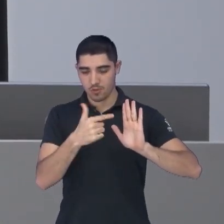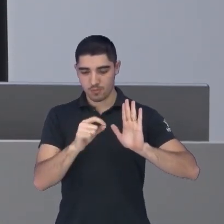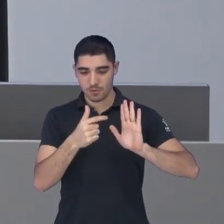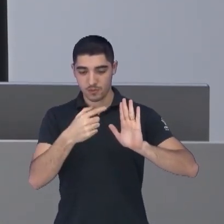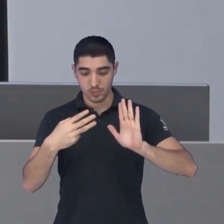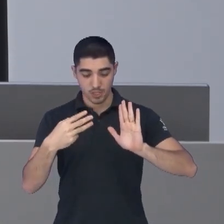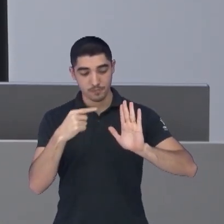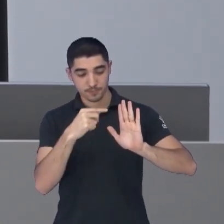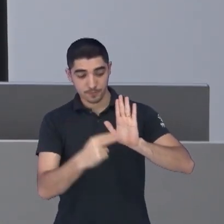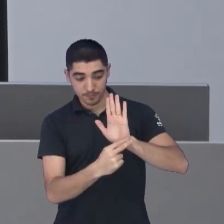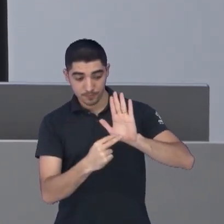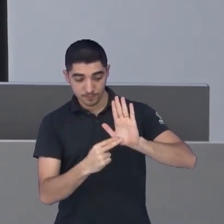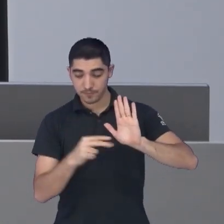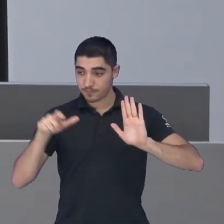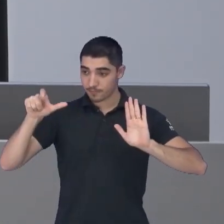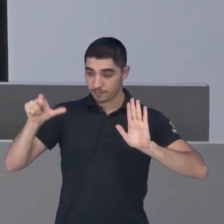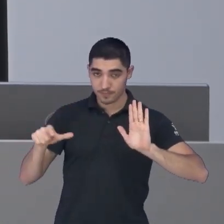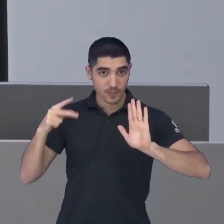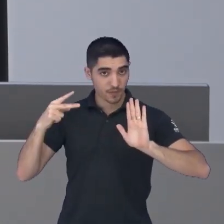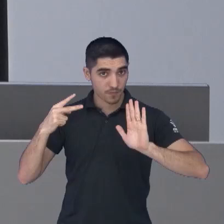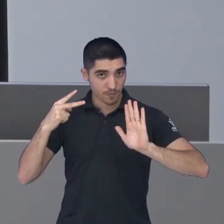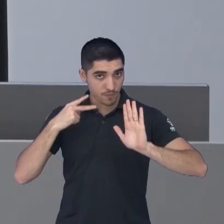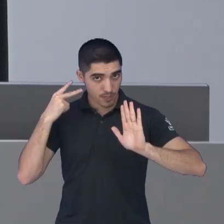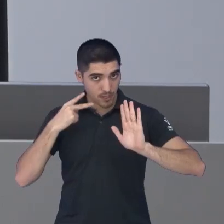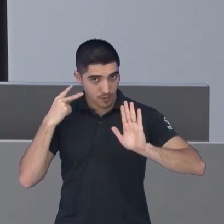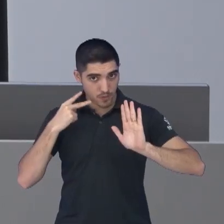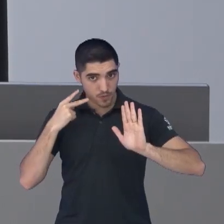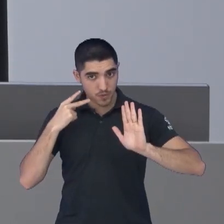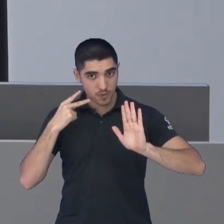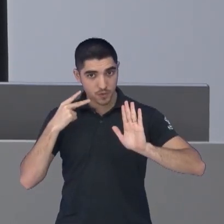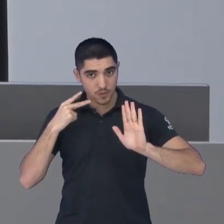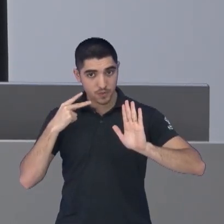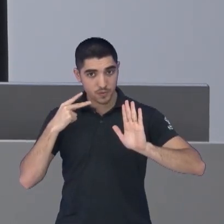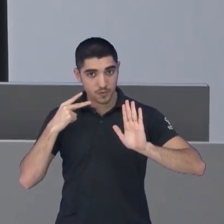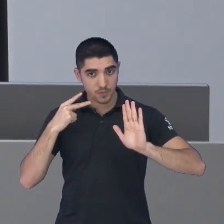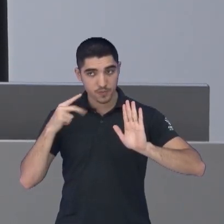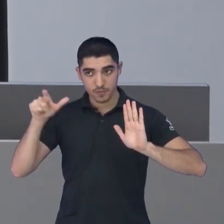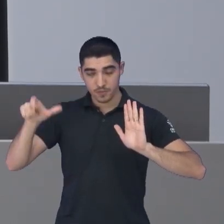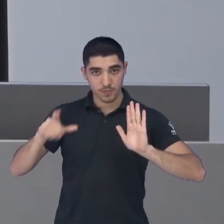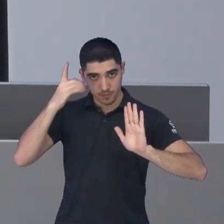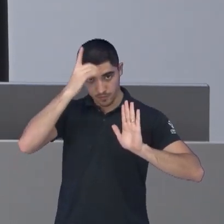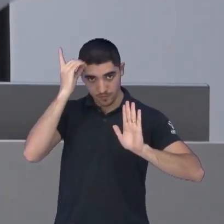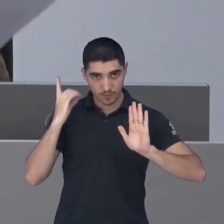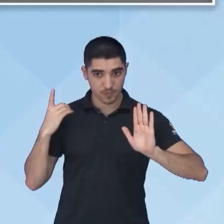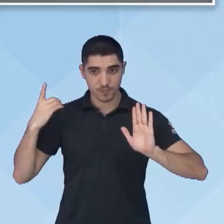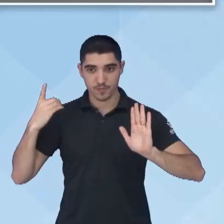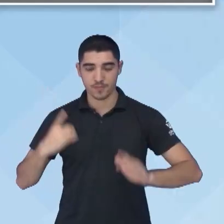189/2023, autoria da vereadora Dulce Rita.